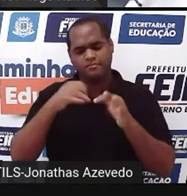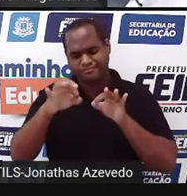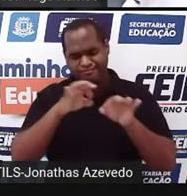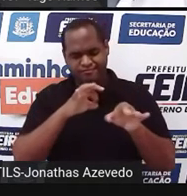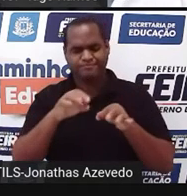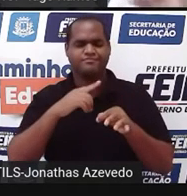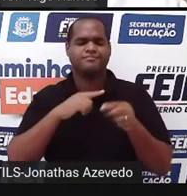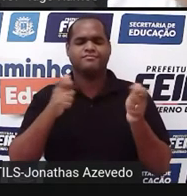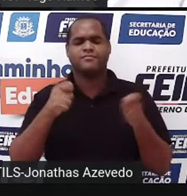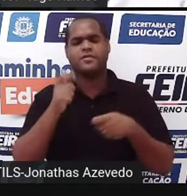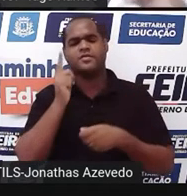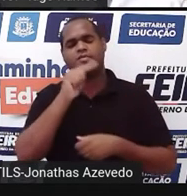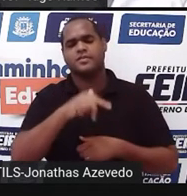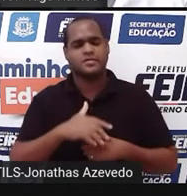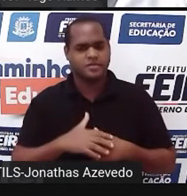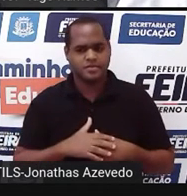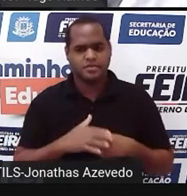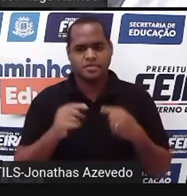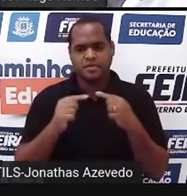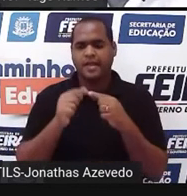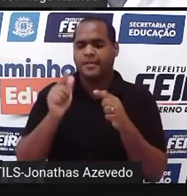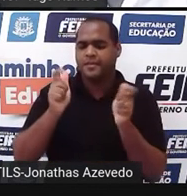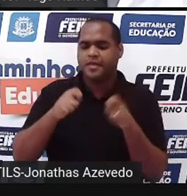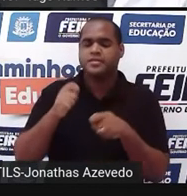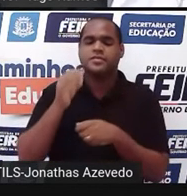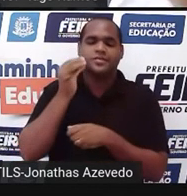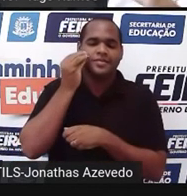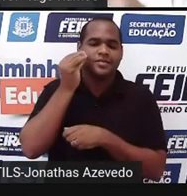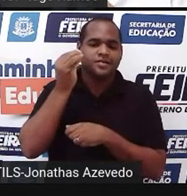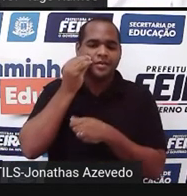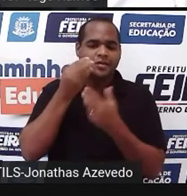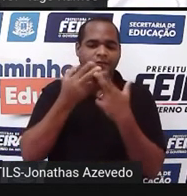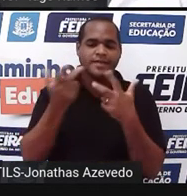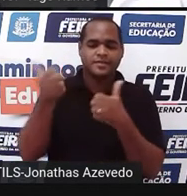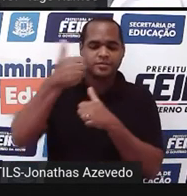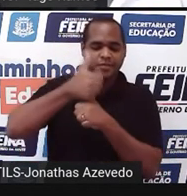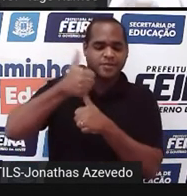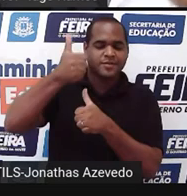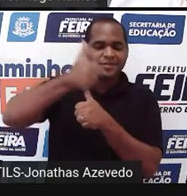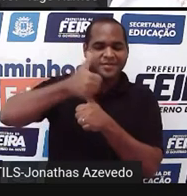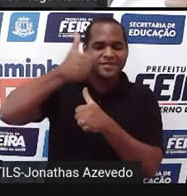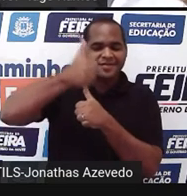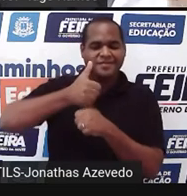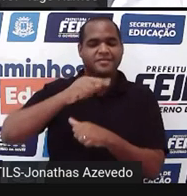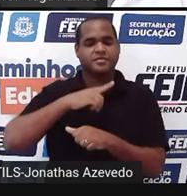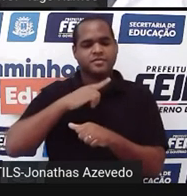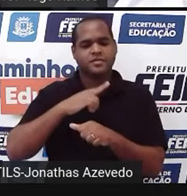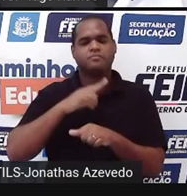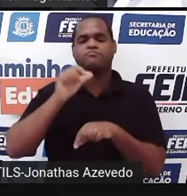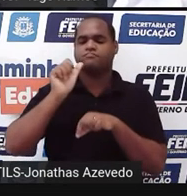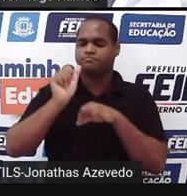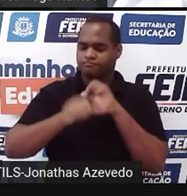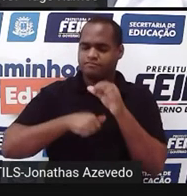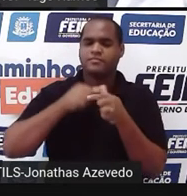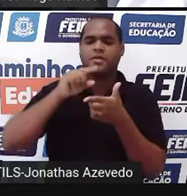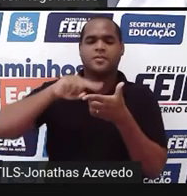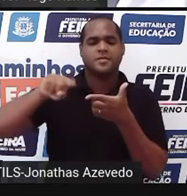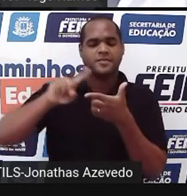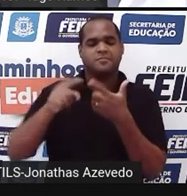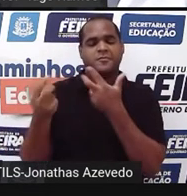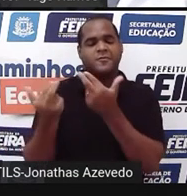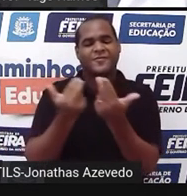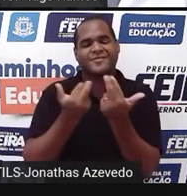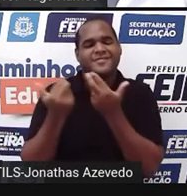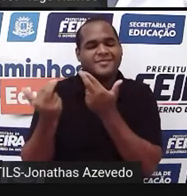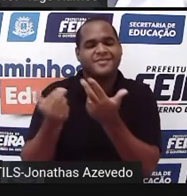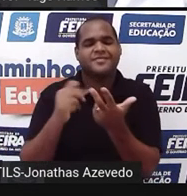por aqui tanto por tentativas quanto por substituição aquele mesmo probleminha é isso